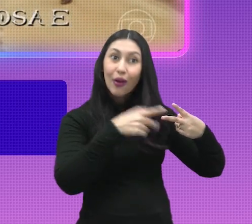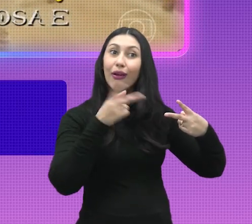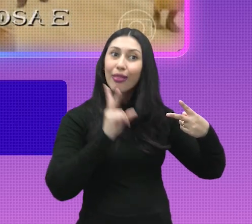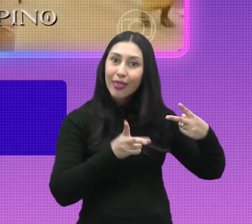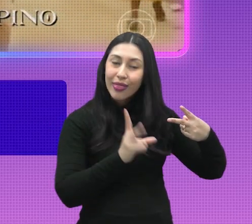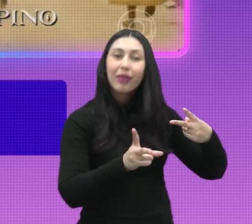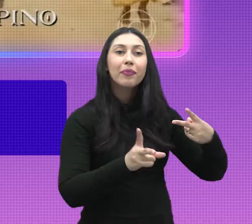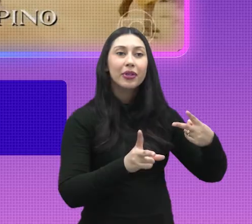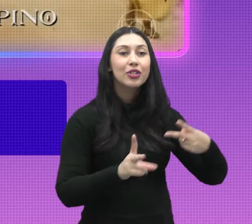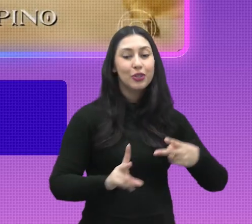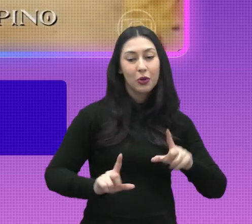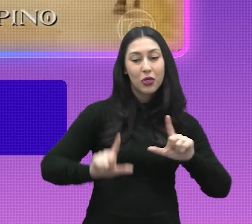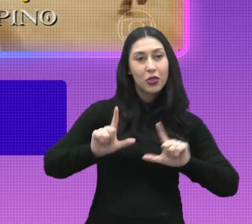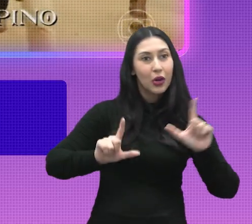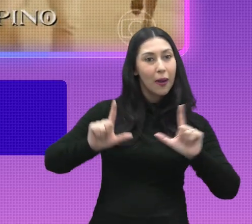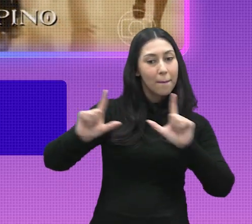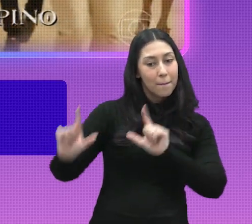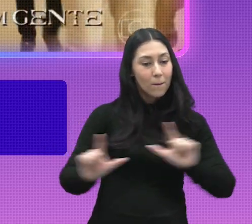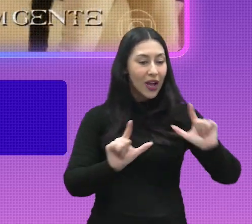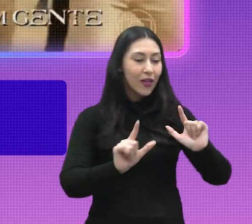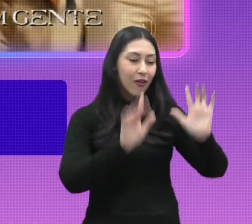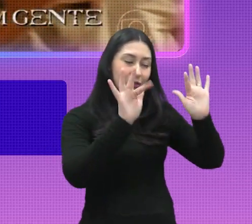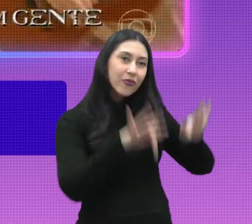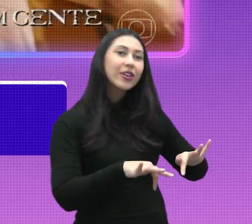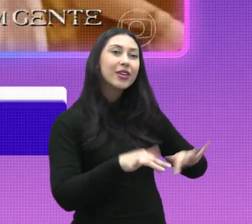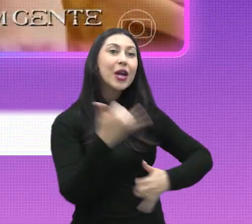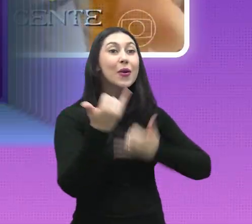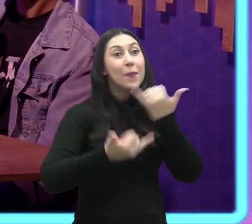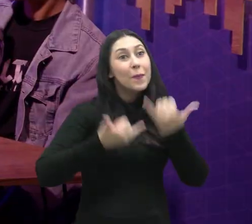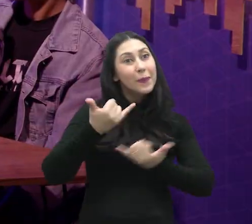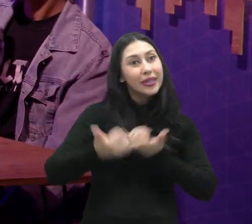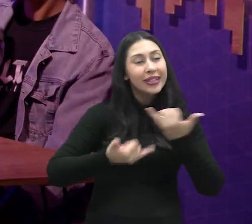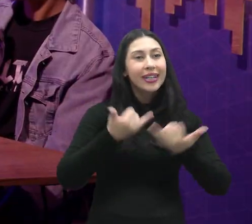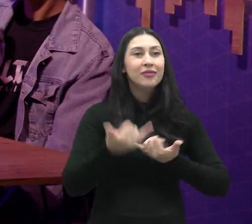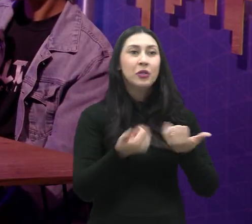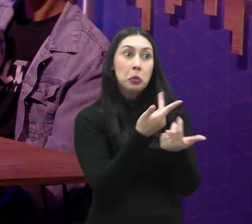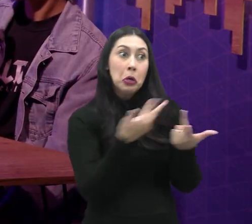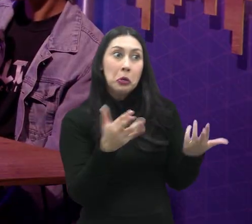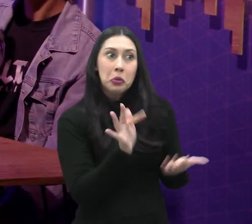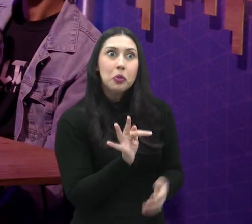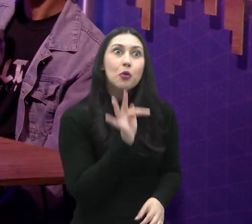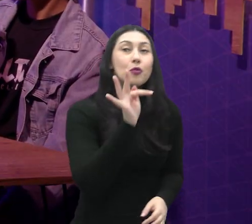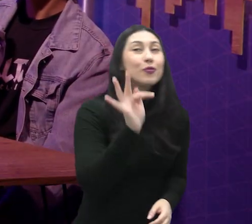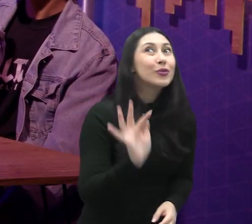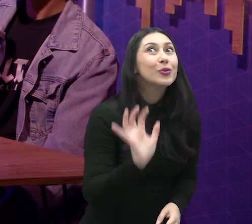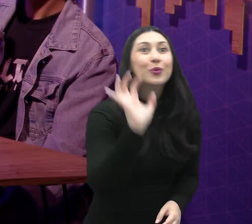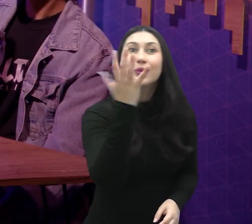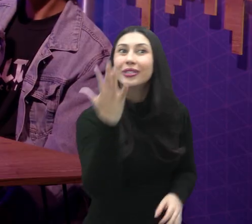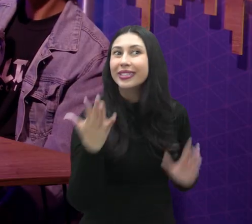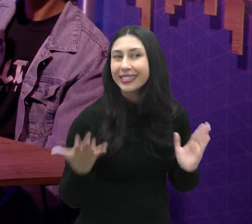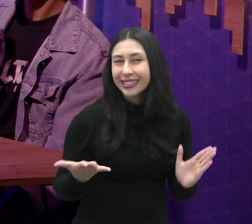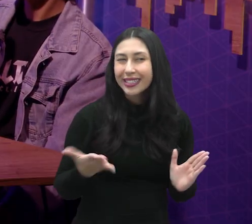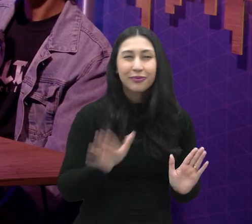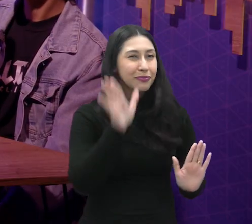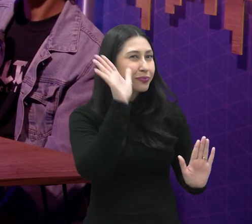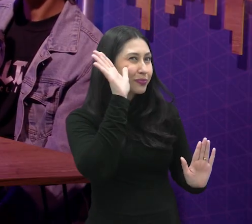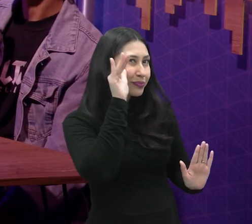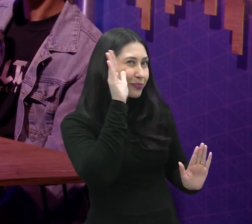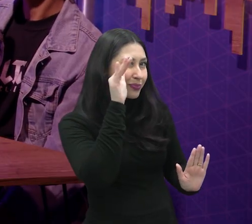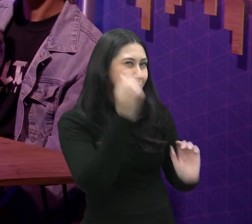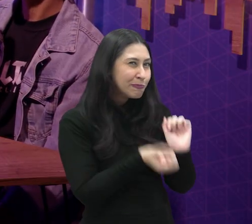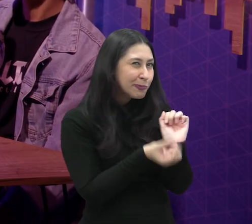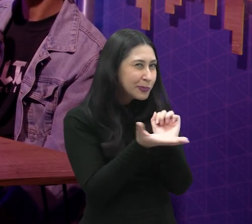todo o capítulo dessa novela, eles falavam, brincavam com as cenas, assim, eram cenas dos